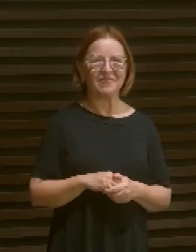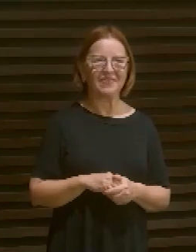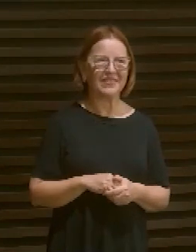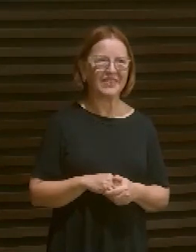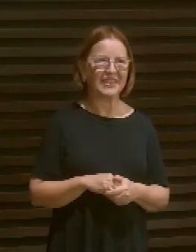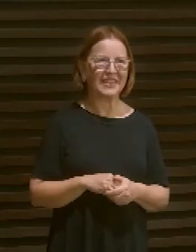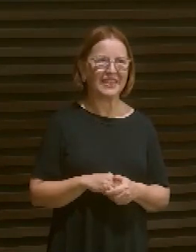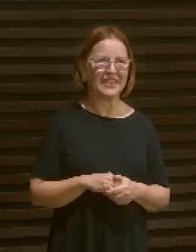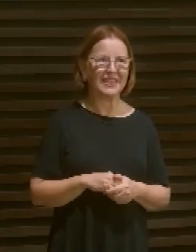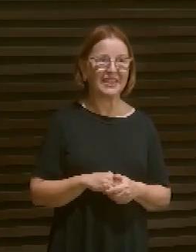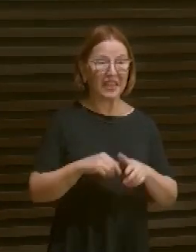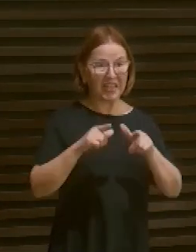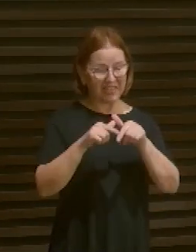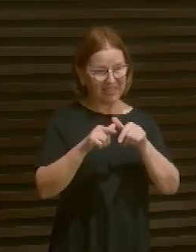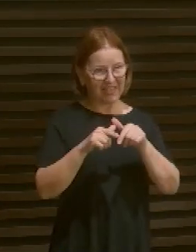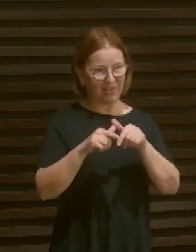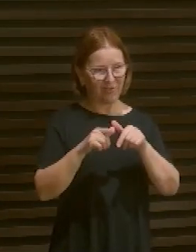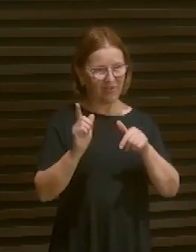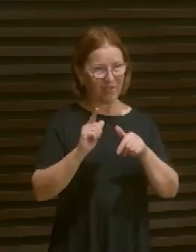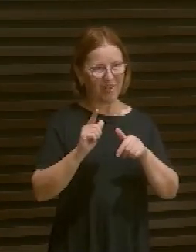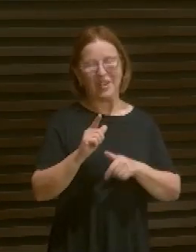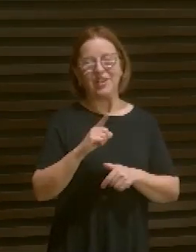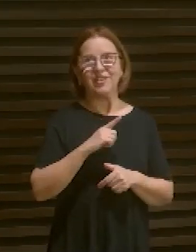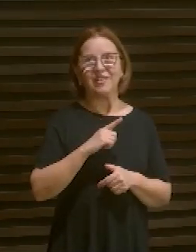Israel não tinha Deus como pai.